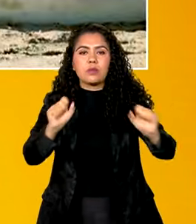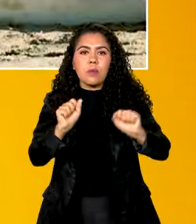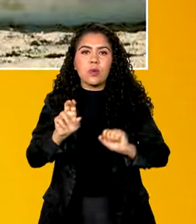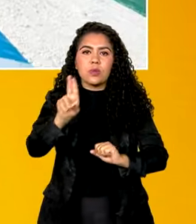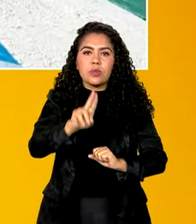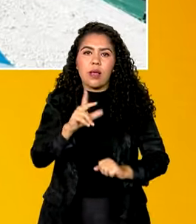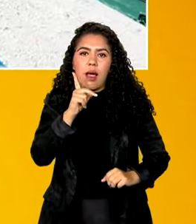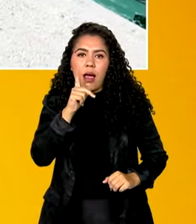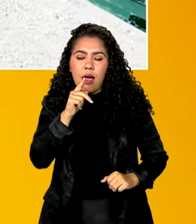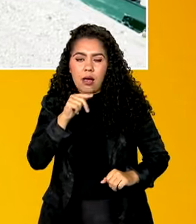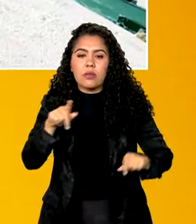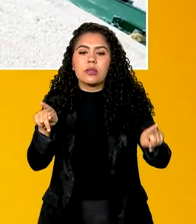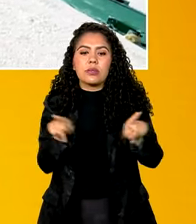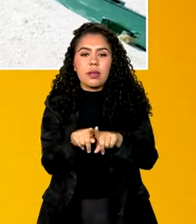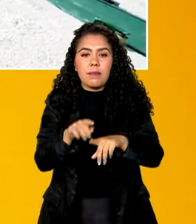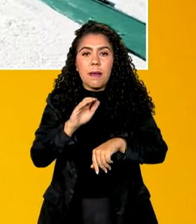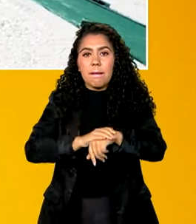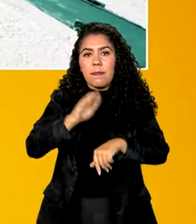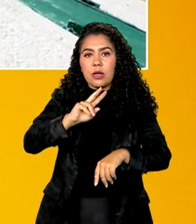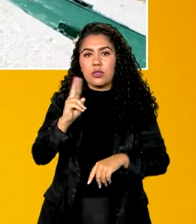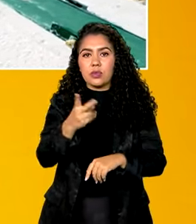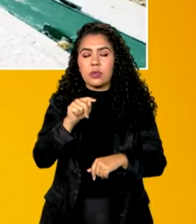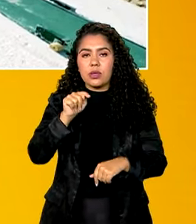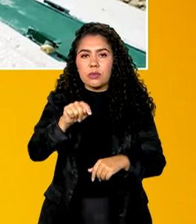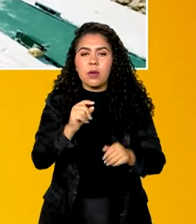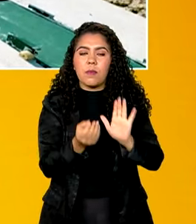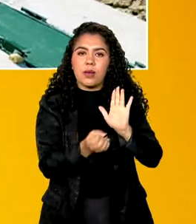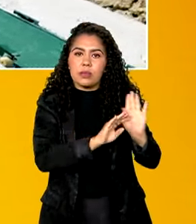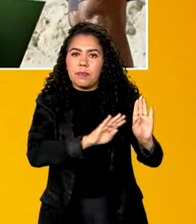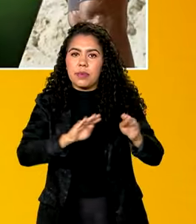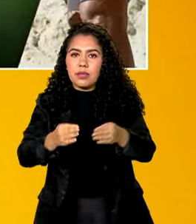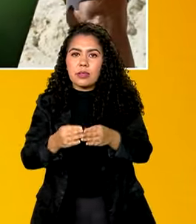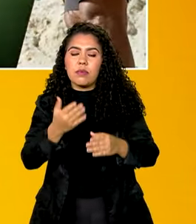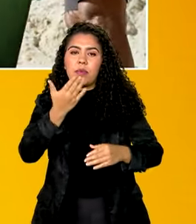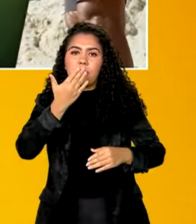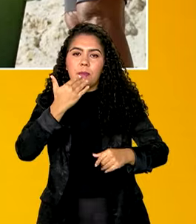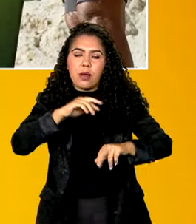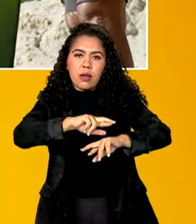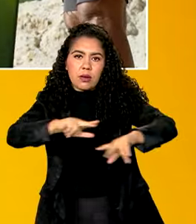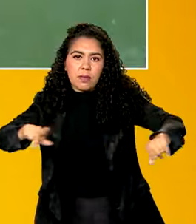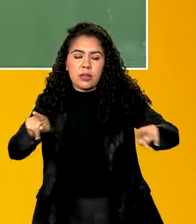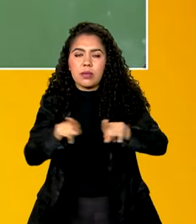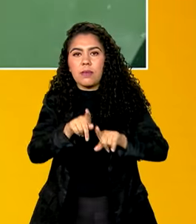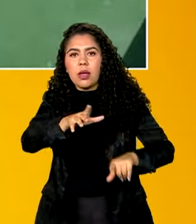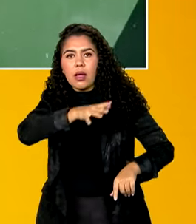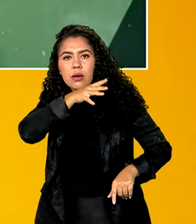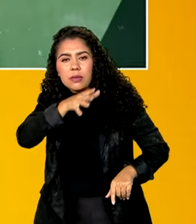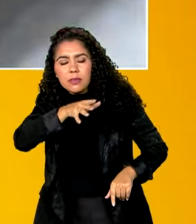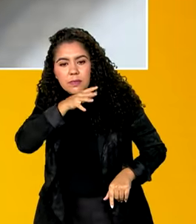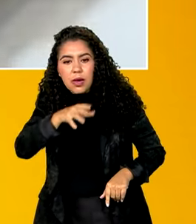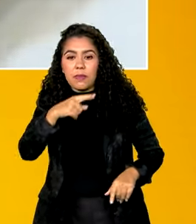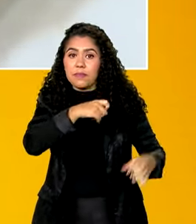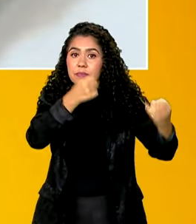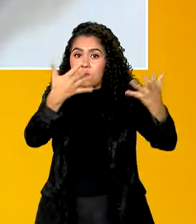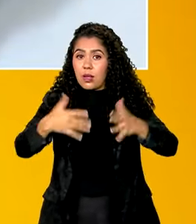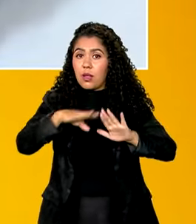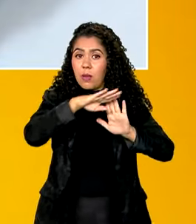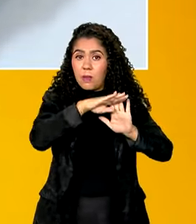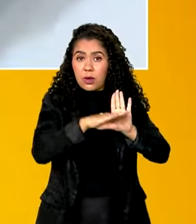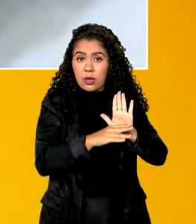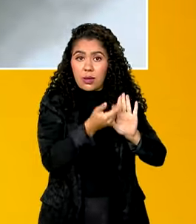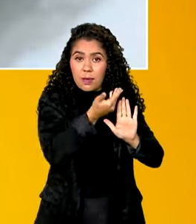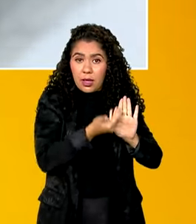e outra, mais de 2 mil para a produção de alimentos e também para o consumo animal. E lembrando que esse programa, Vanessa, ele